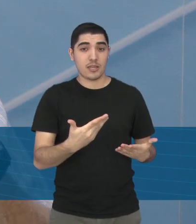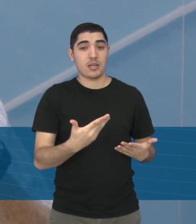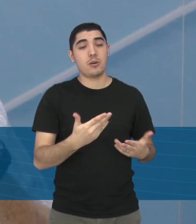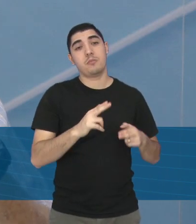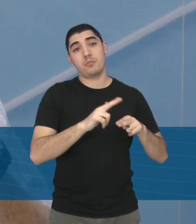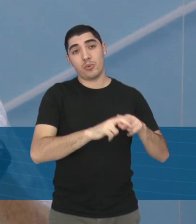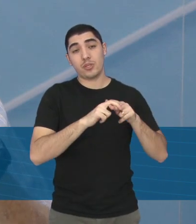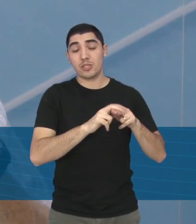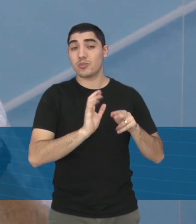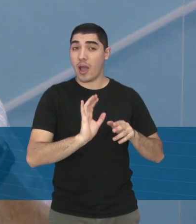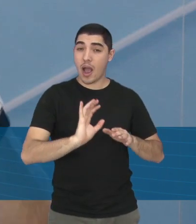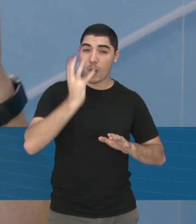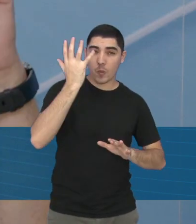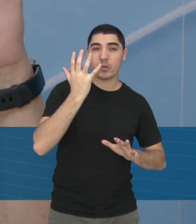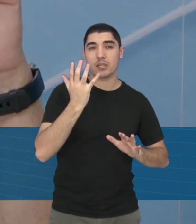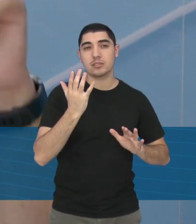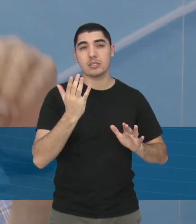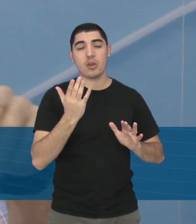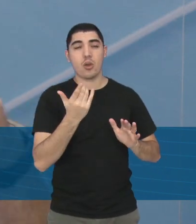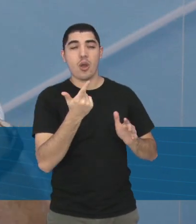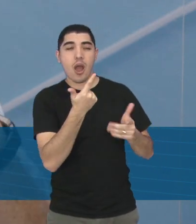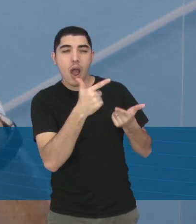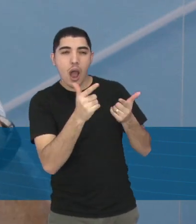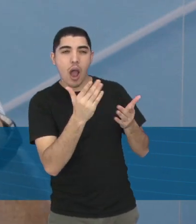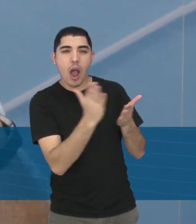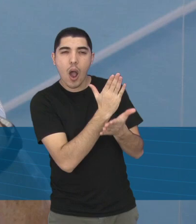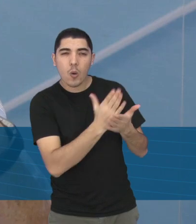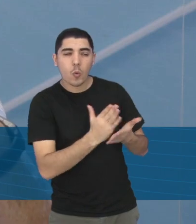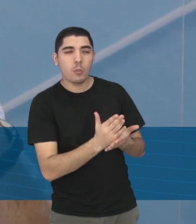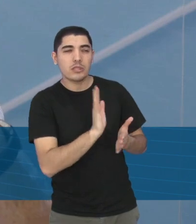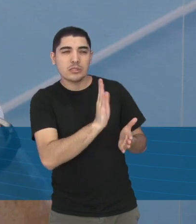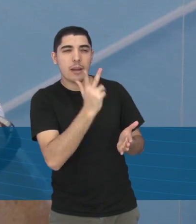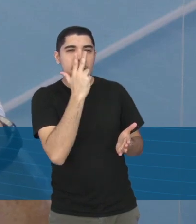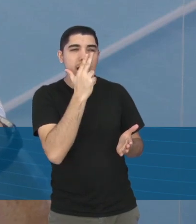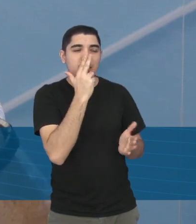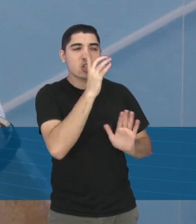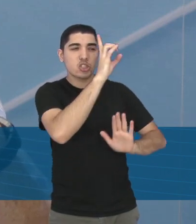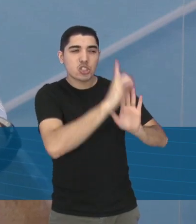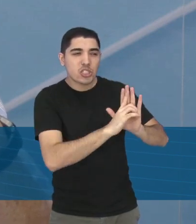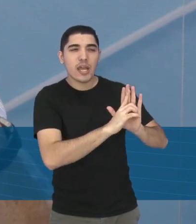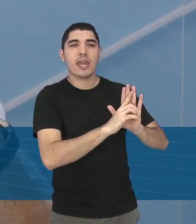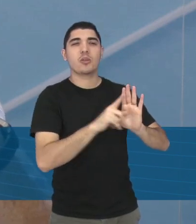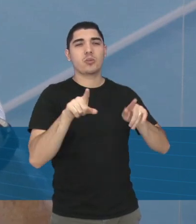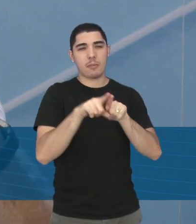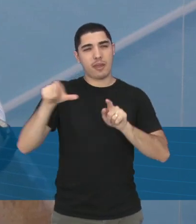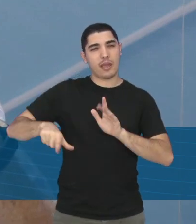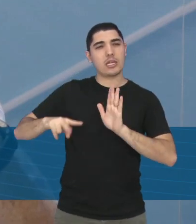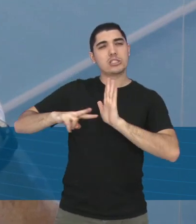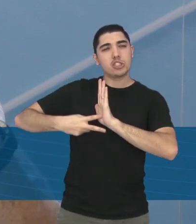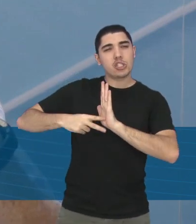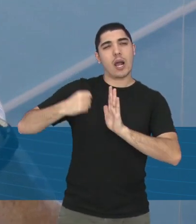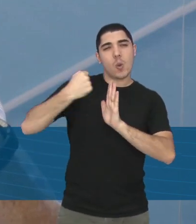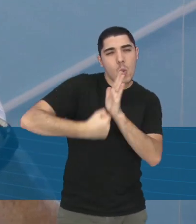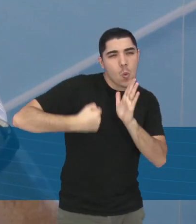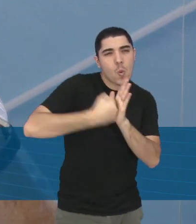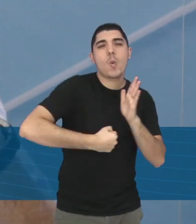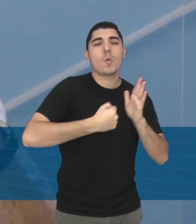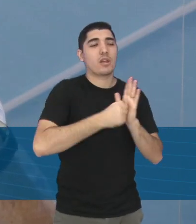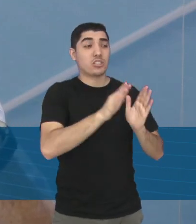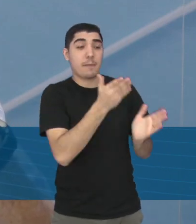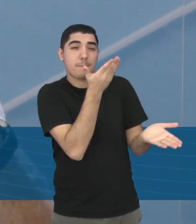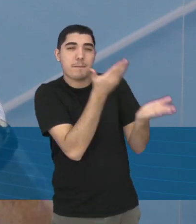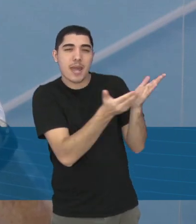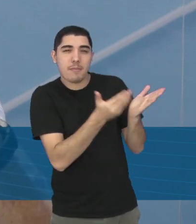algumas perdas conquistadas ao longo dos anos pelas lutas dos sindicatos, pelas